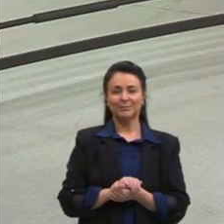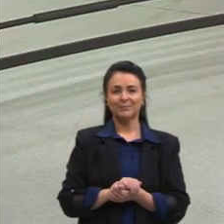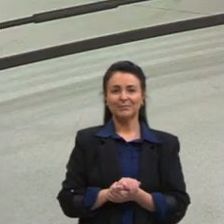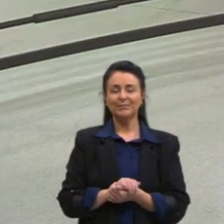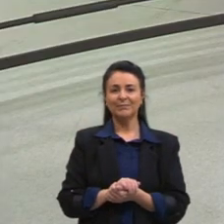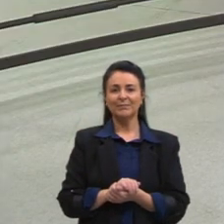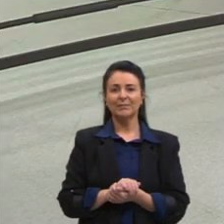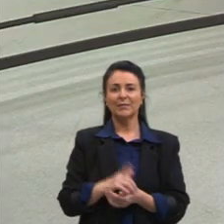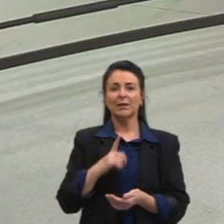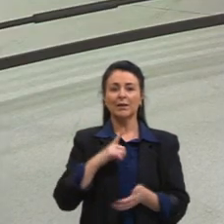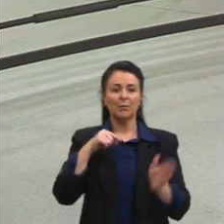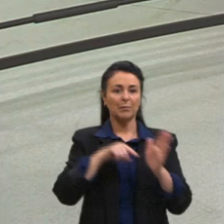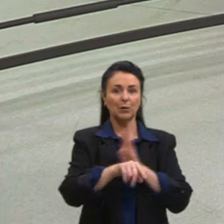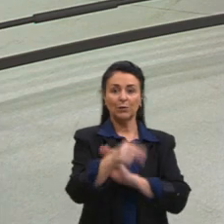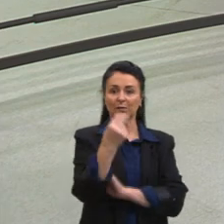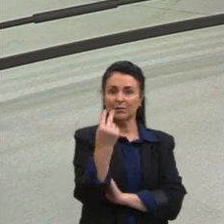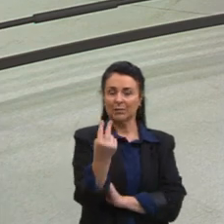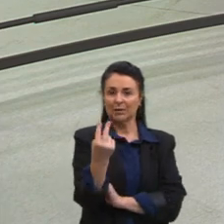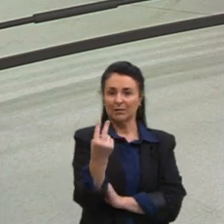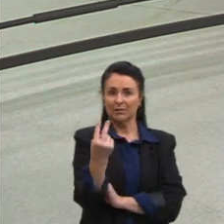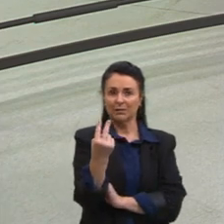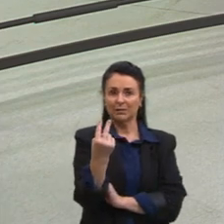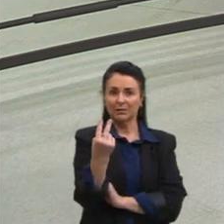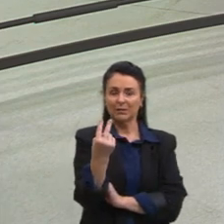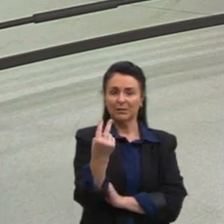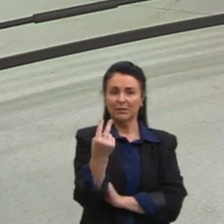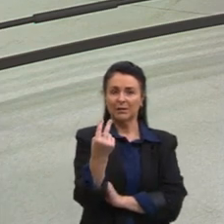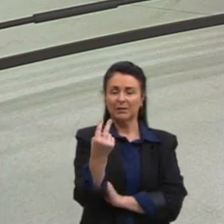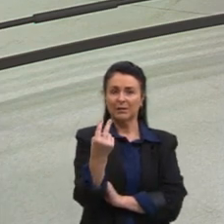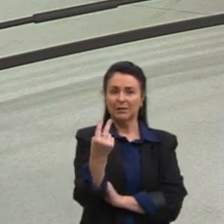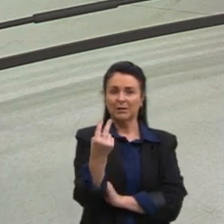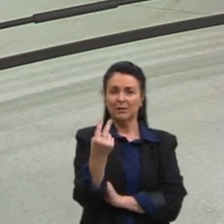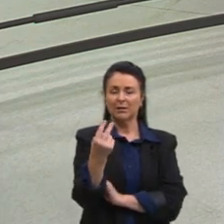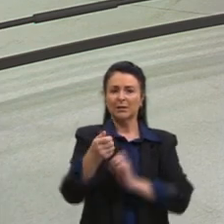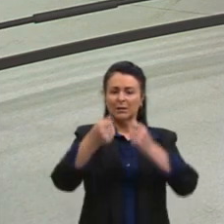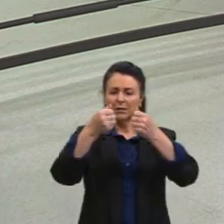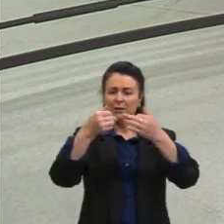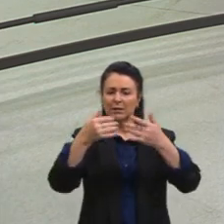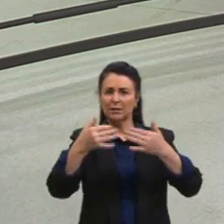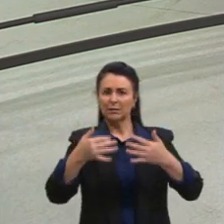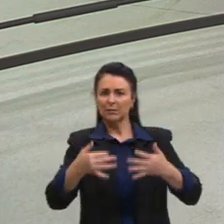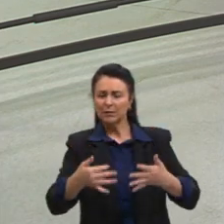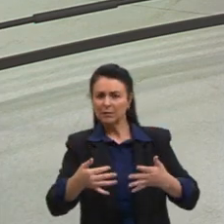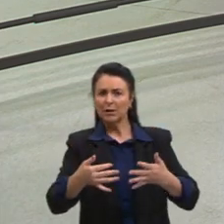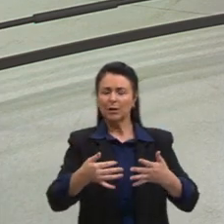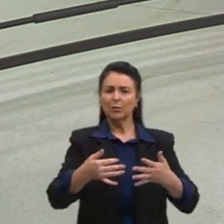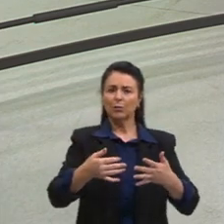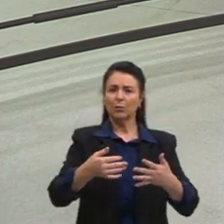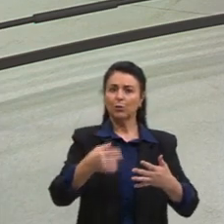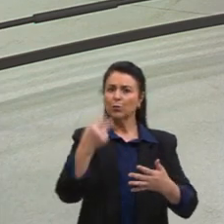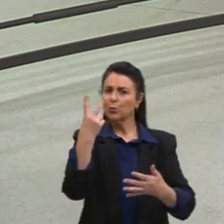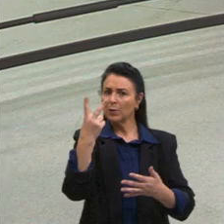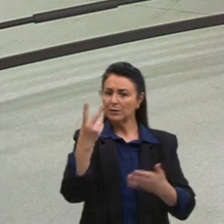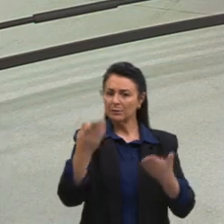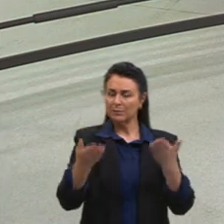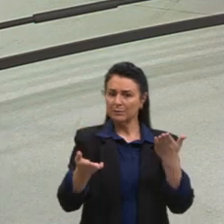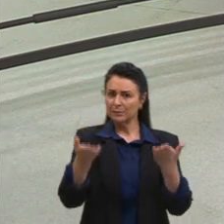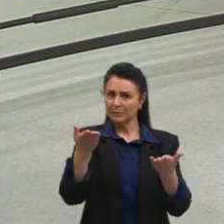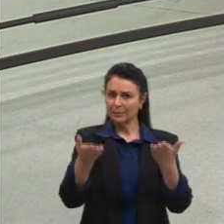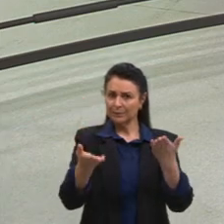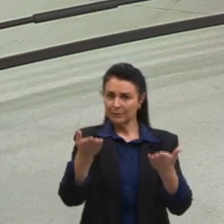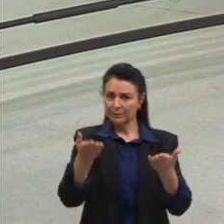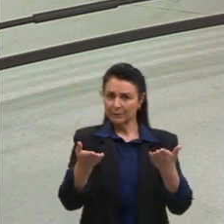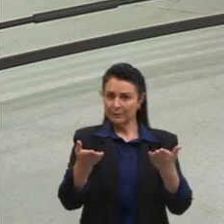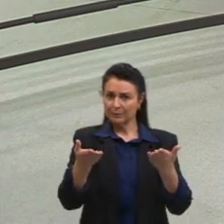é bem na questão dois ali ali tá tá falando sobre exatamente duas pesagens então a